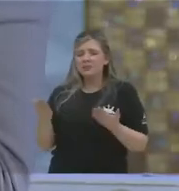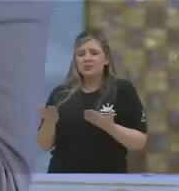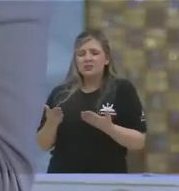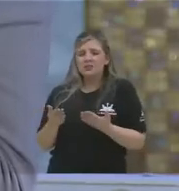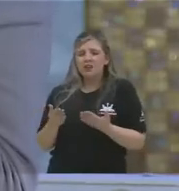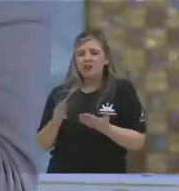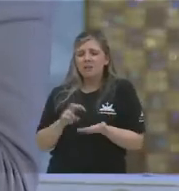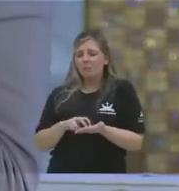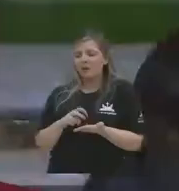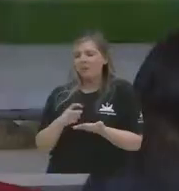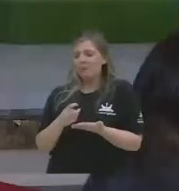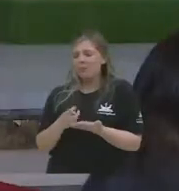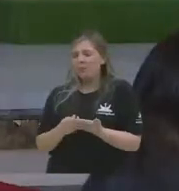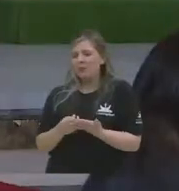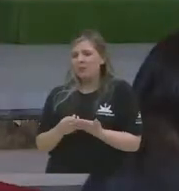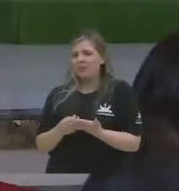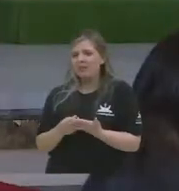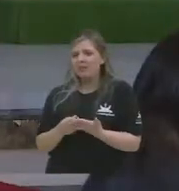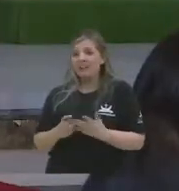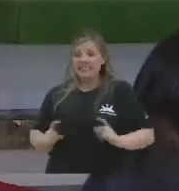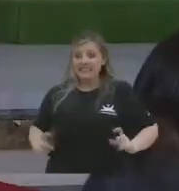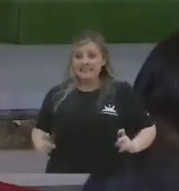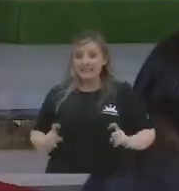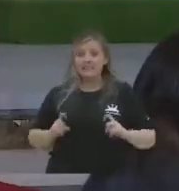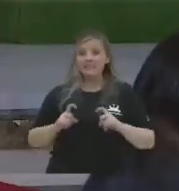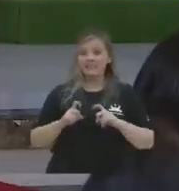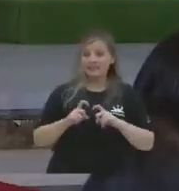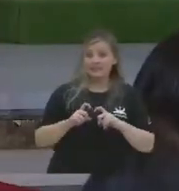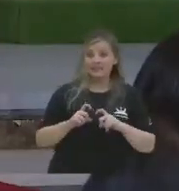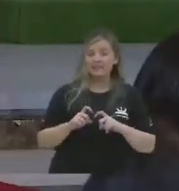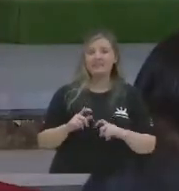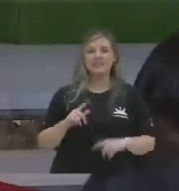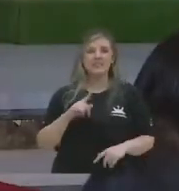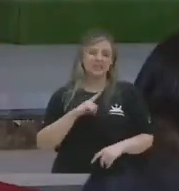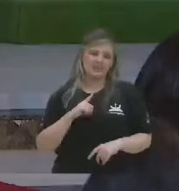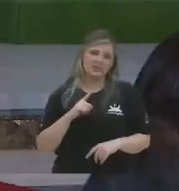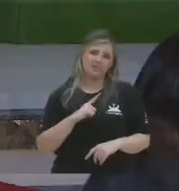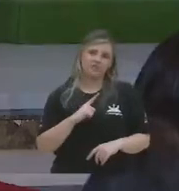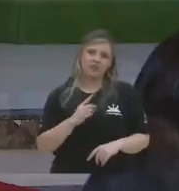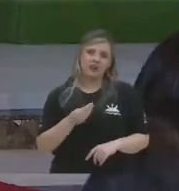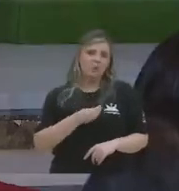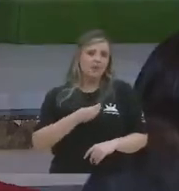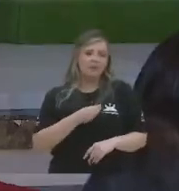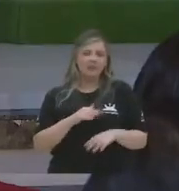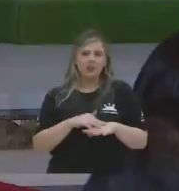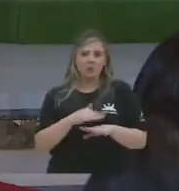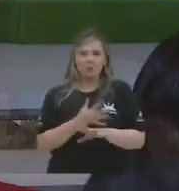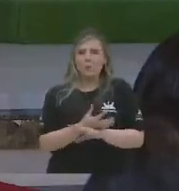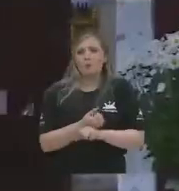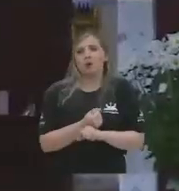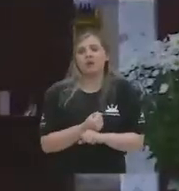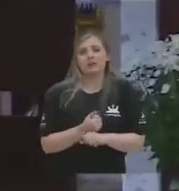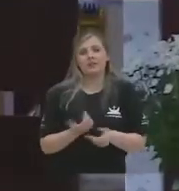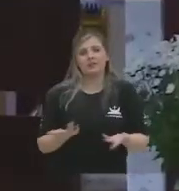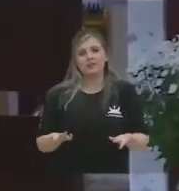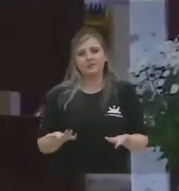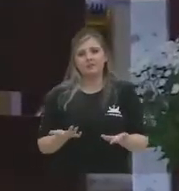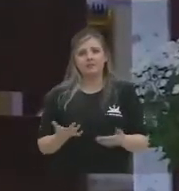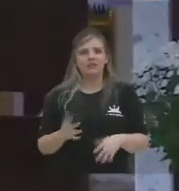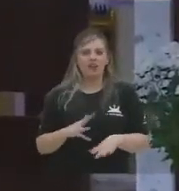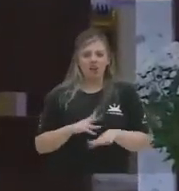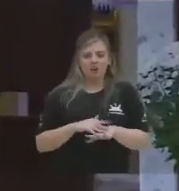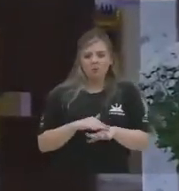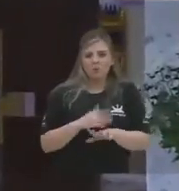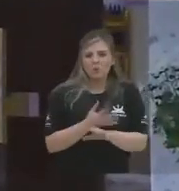Ela tinha câncer terminal. Isso é uma vida curada? Vocês acham que a cura seria ela sair do hospital agora por